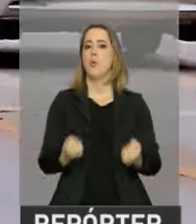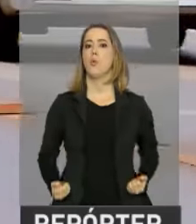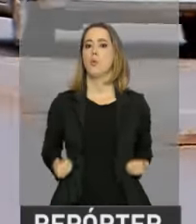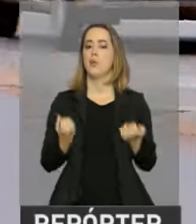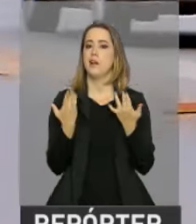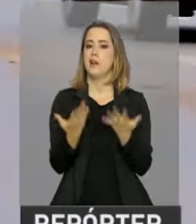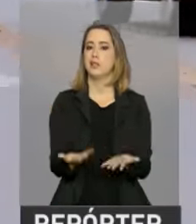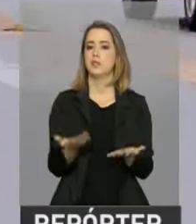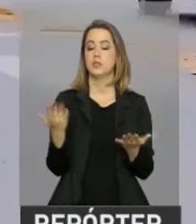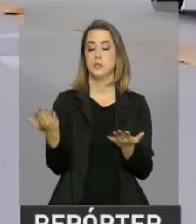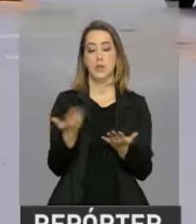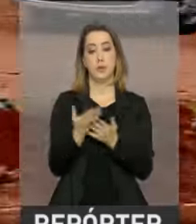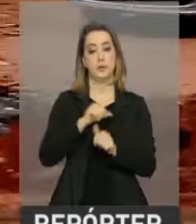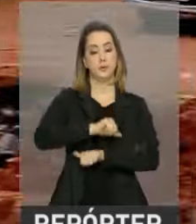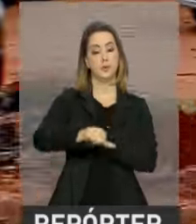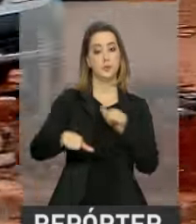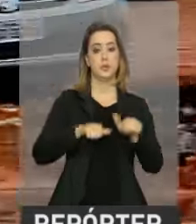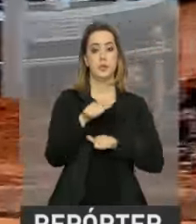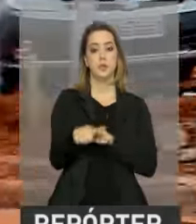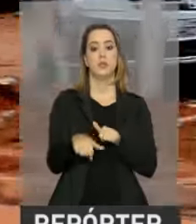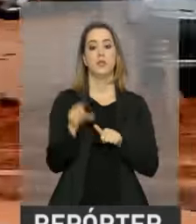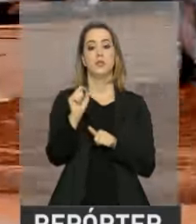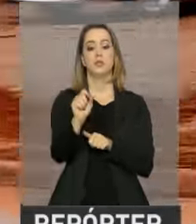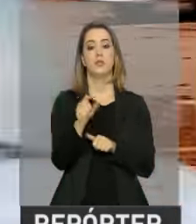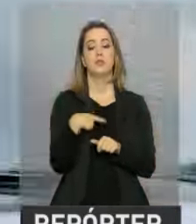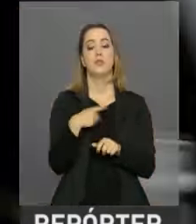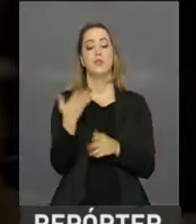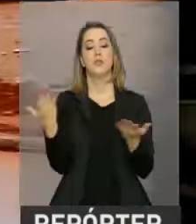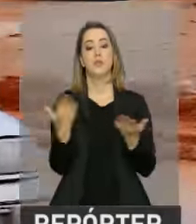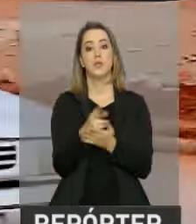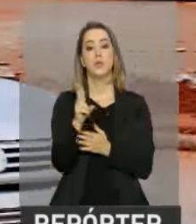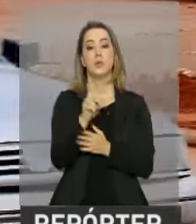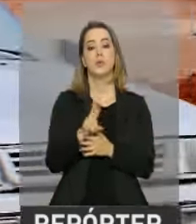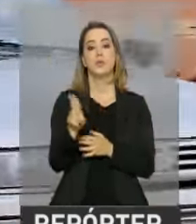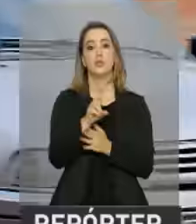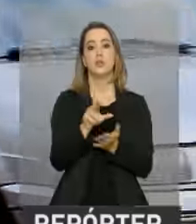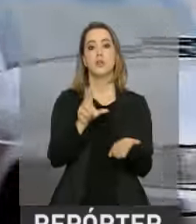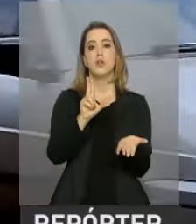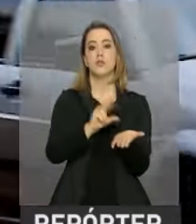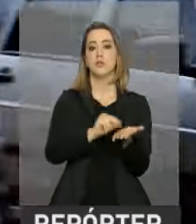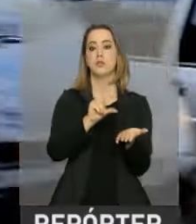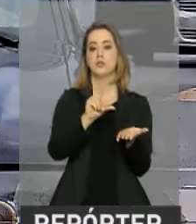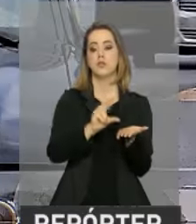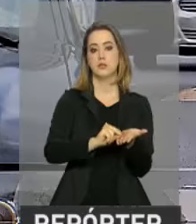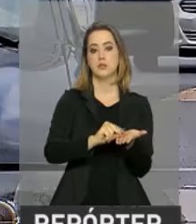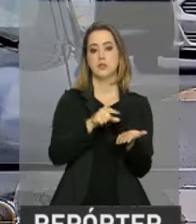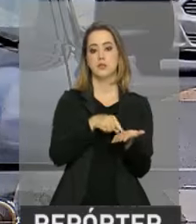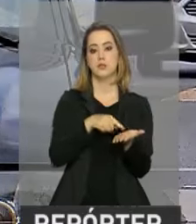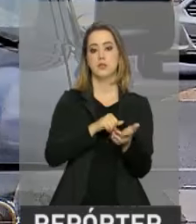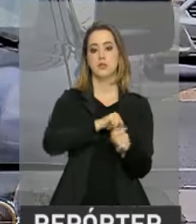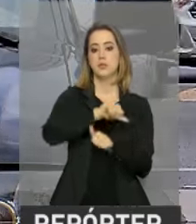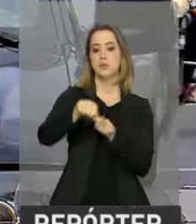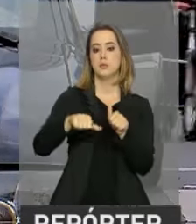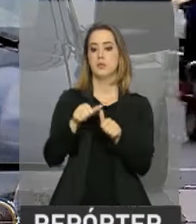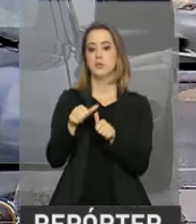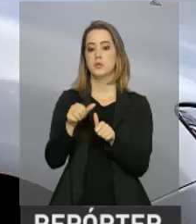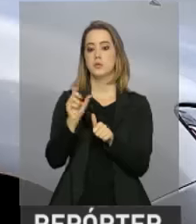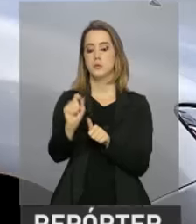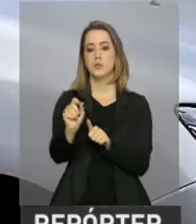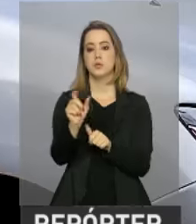mudar o modelo de transporte vai adotar um sistema que utiliza um aplicativo de celular para transportar